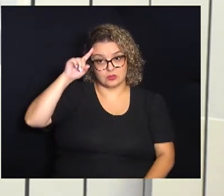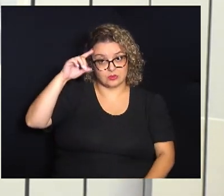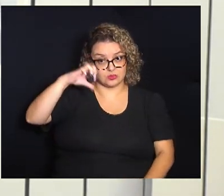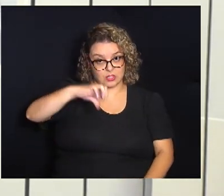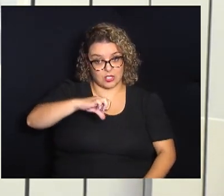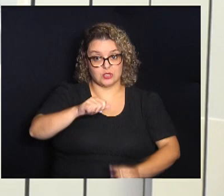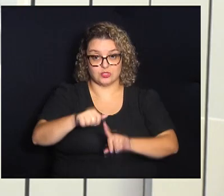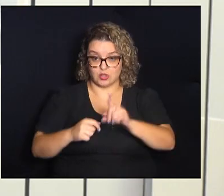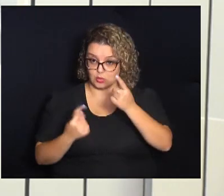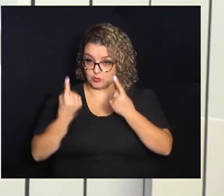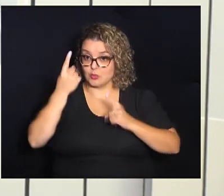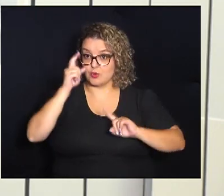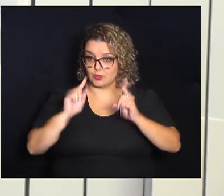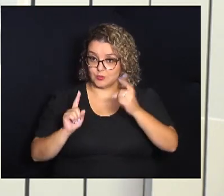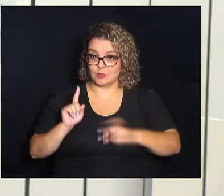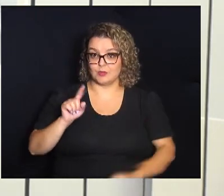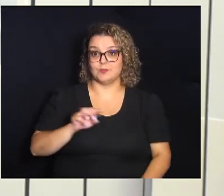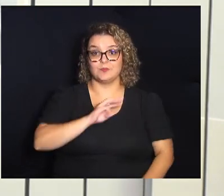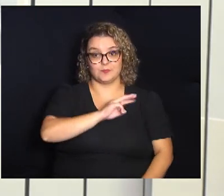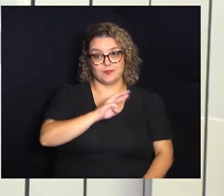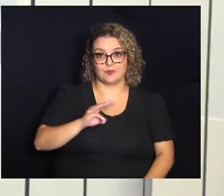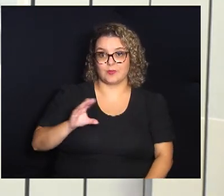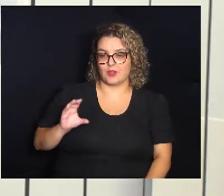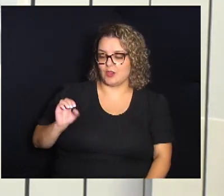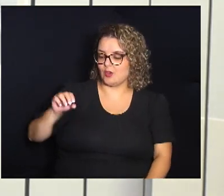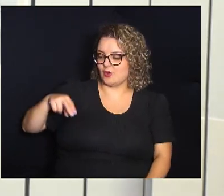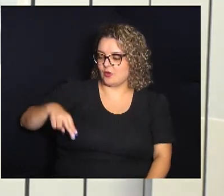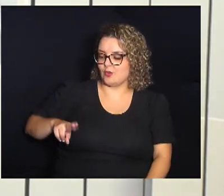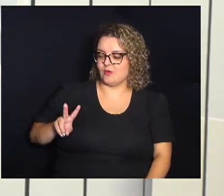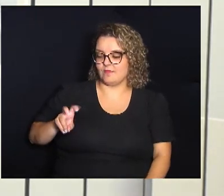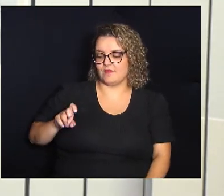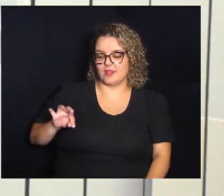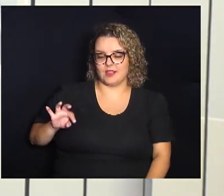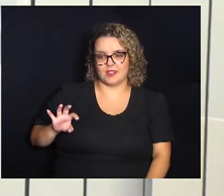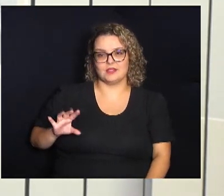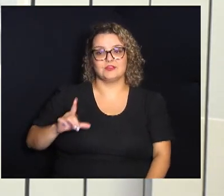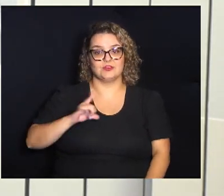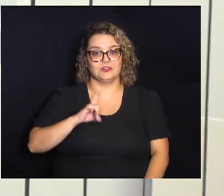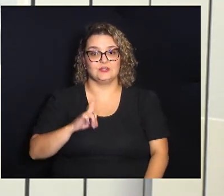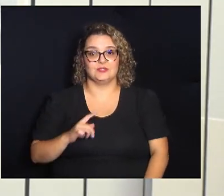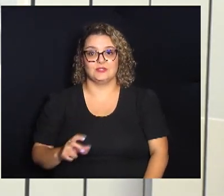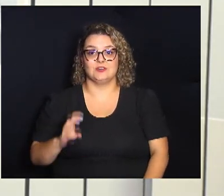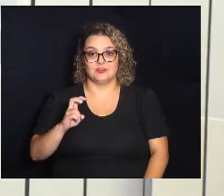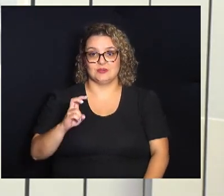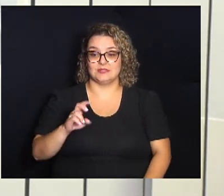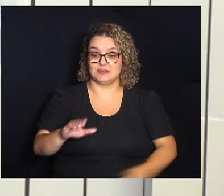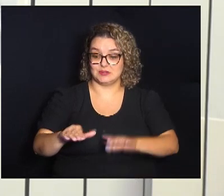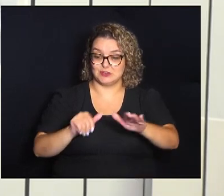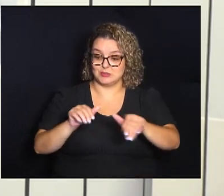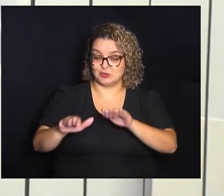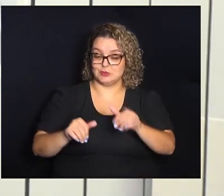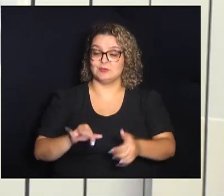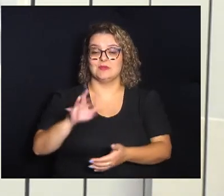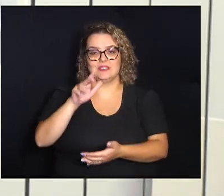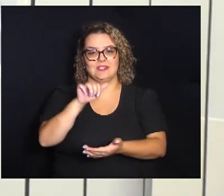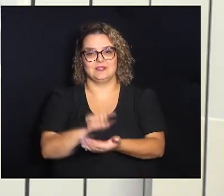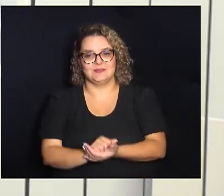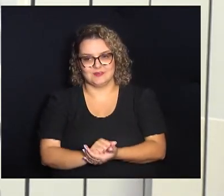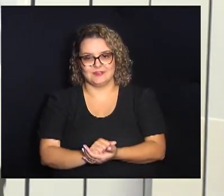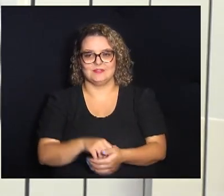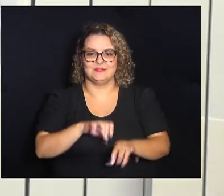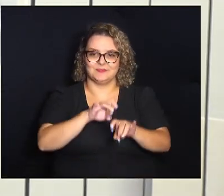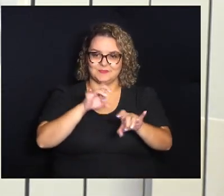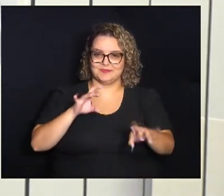de fevereiro na página da Conveste e vai haver até 5 chamadas para a matrícula